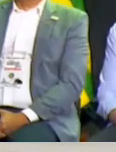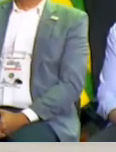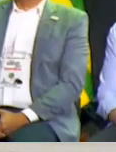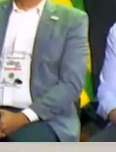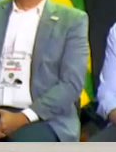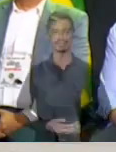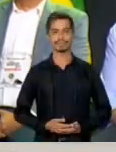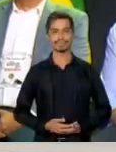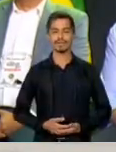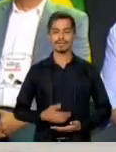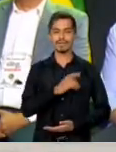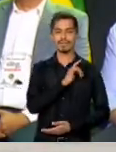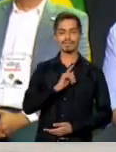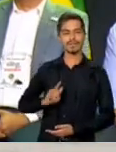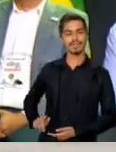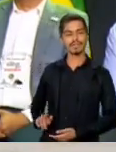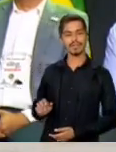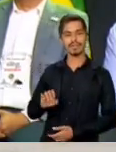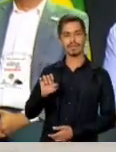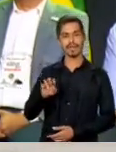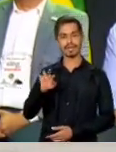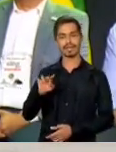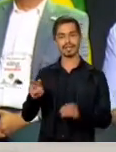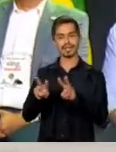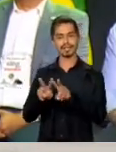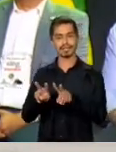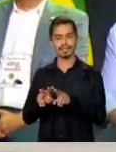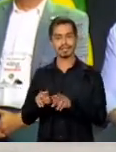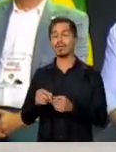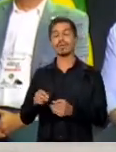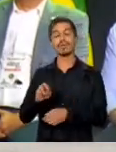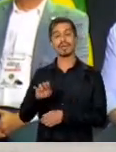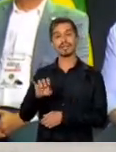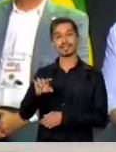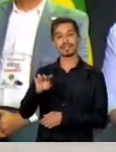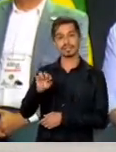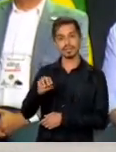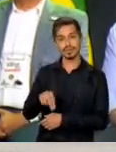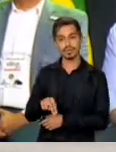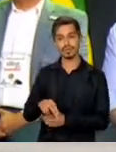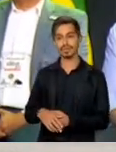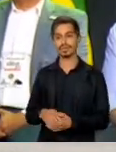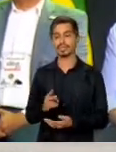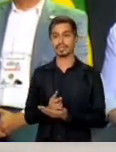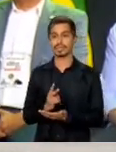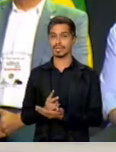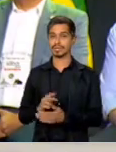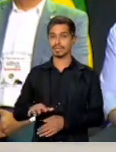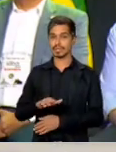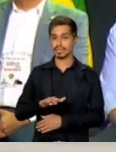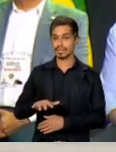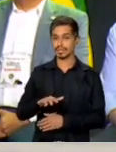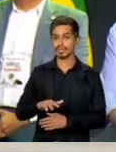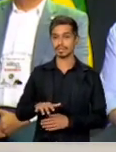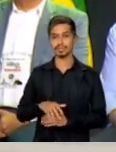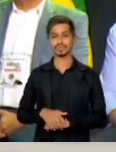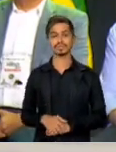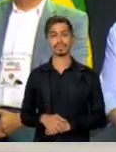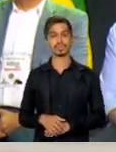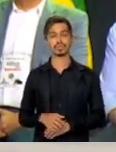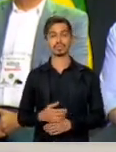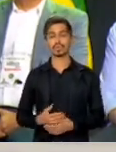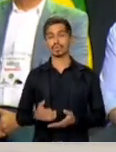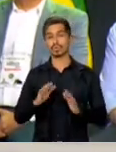nessa edição, na 10ª edição da Caravana Federativa no estado do Piauí, ficou lá por 2 dias, tinham